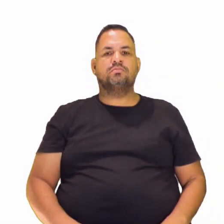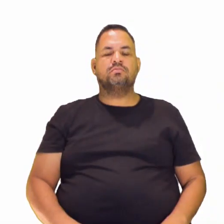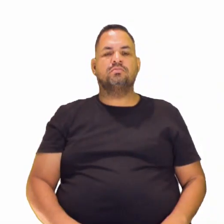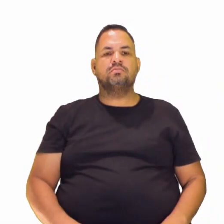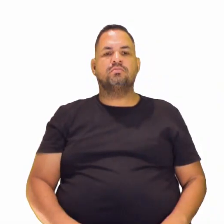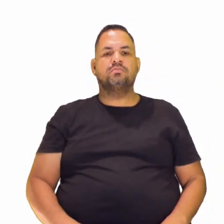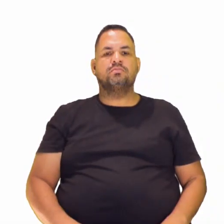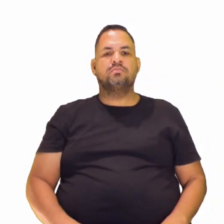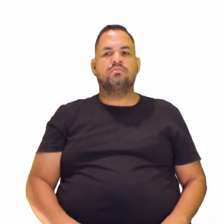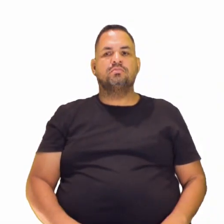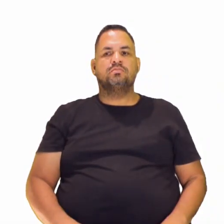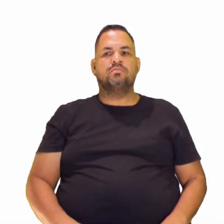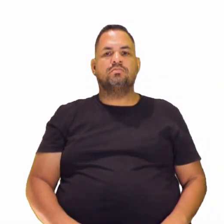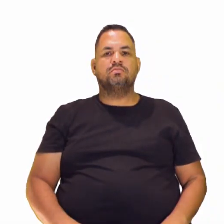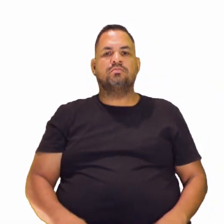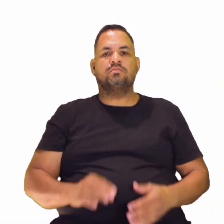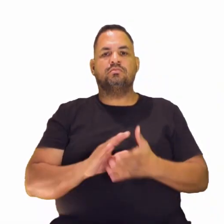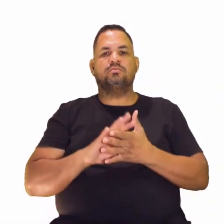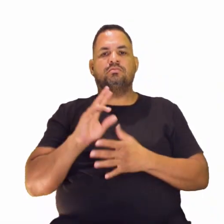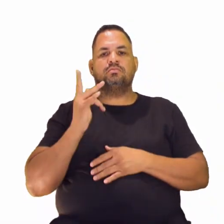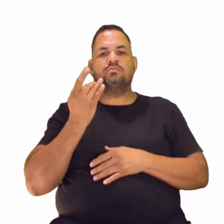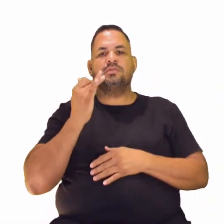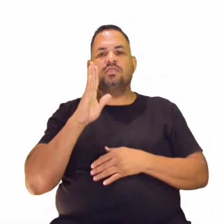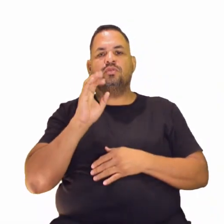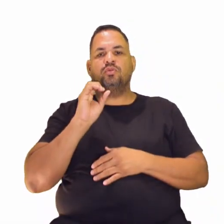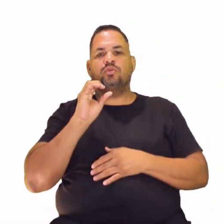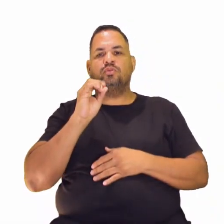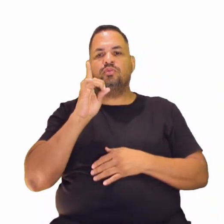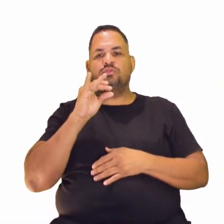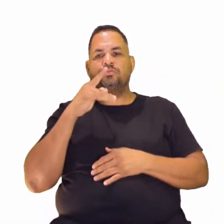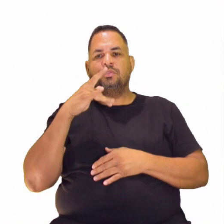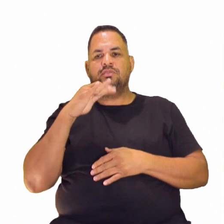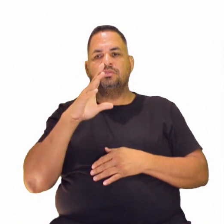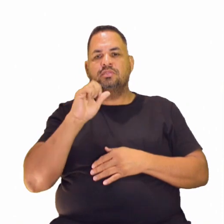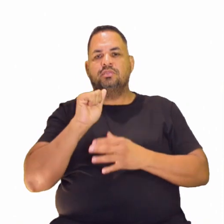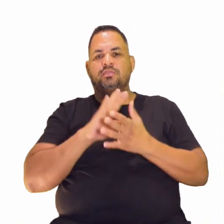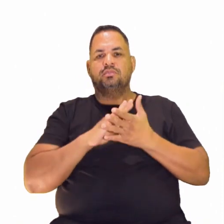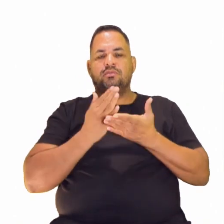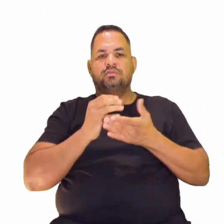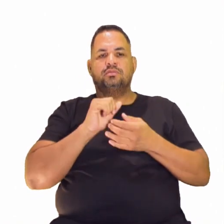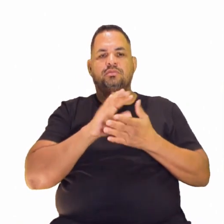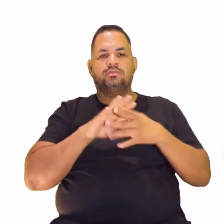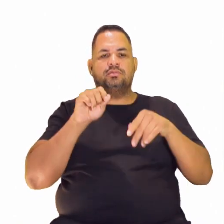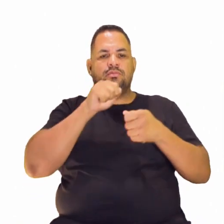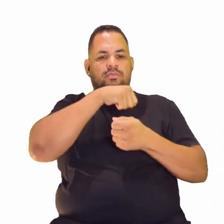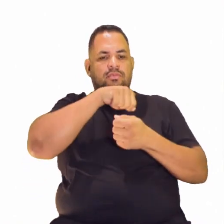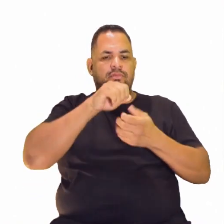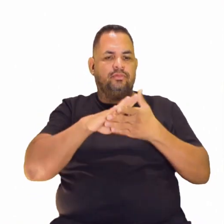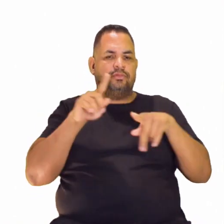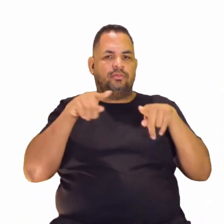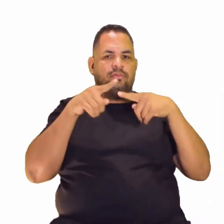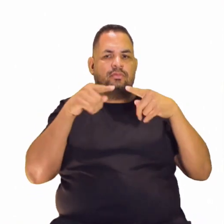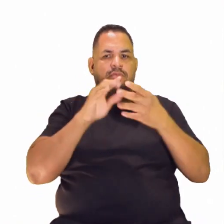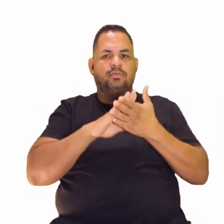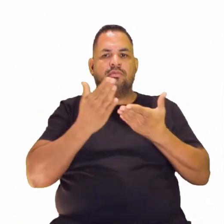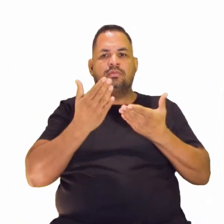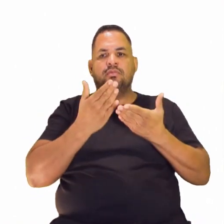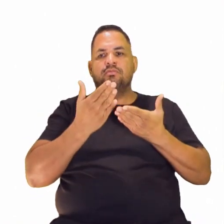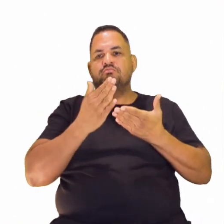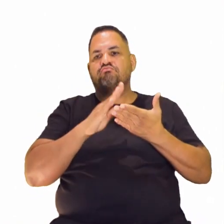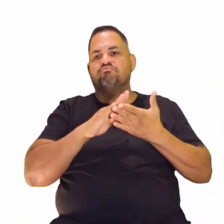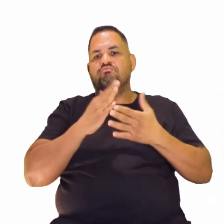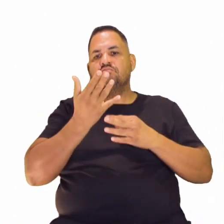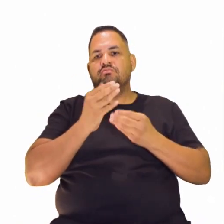E aqui chegamos também ao Heitor dos Prazeres, né? Que foi compositor, cantor, artista plástico